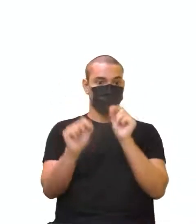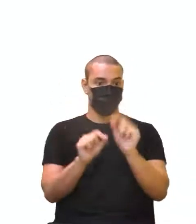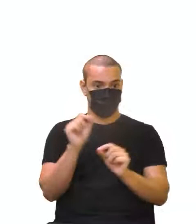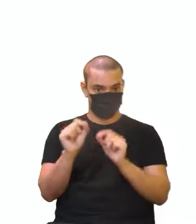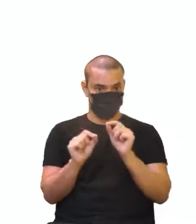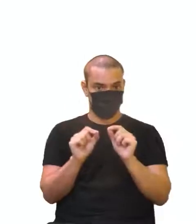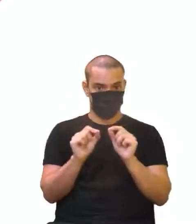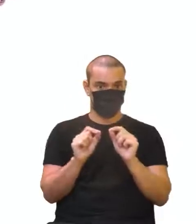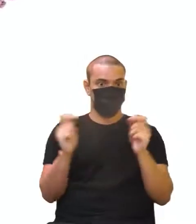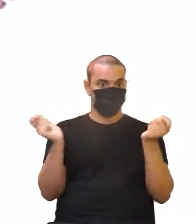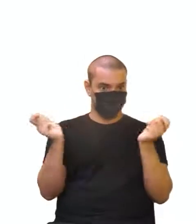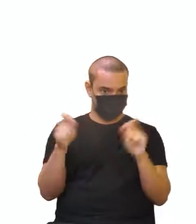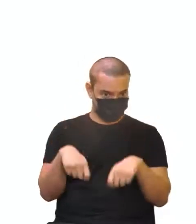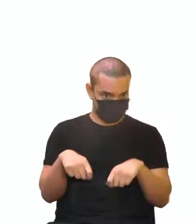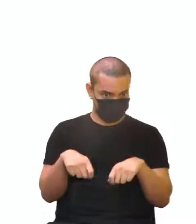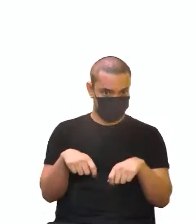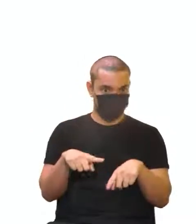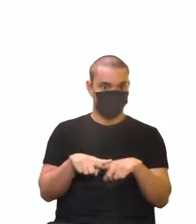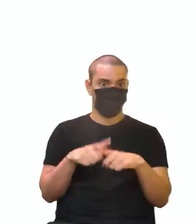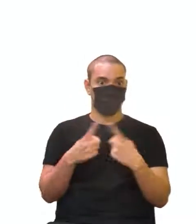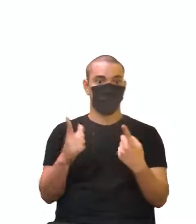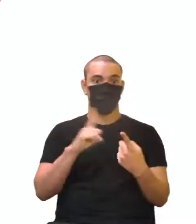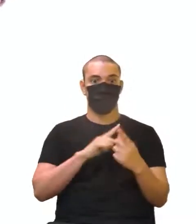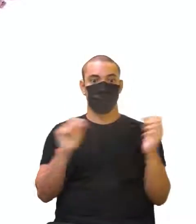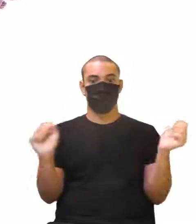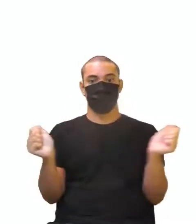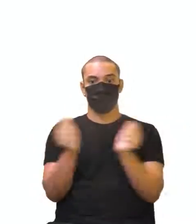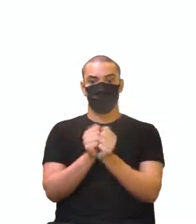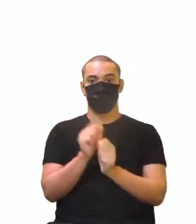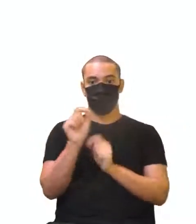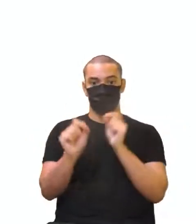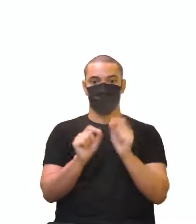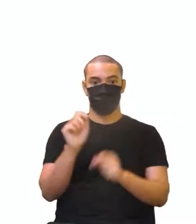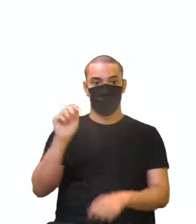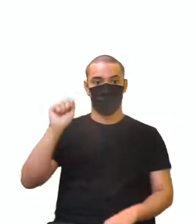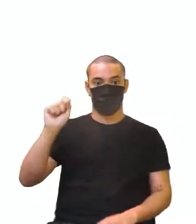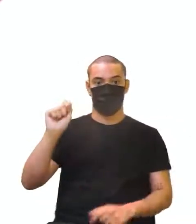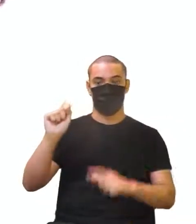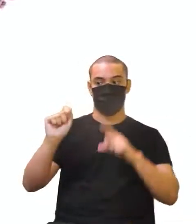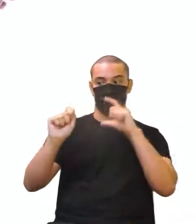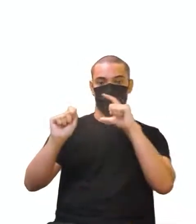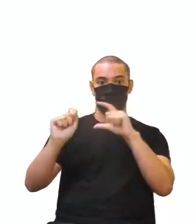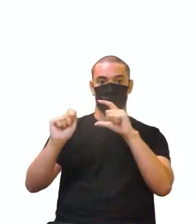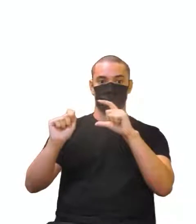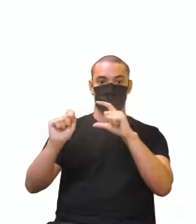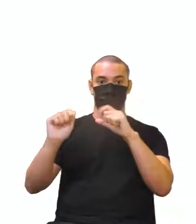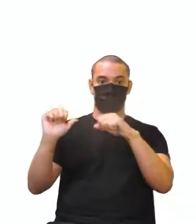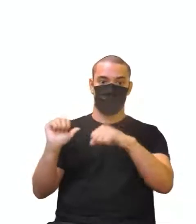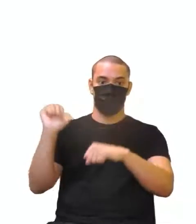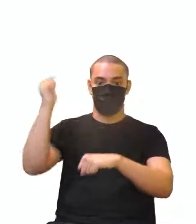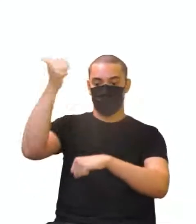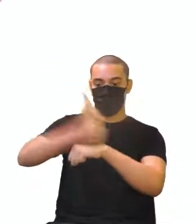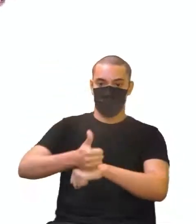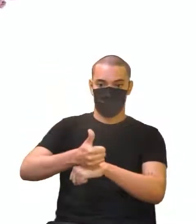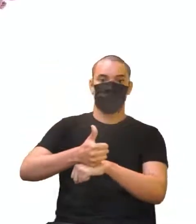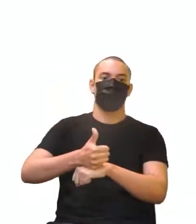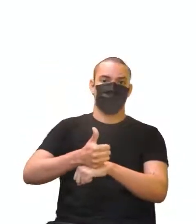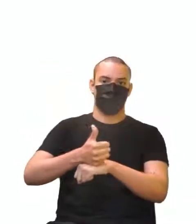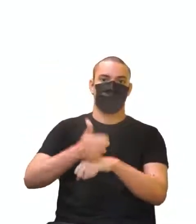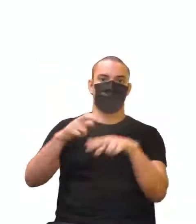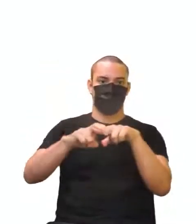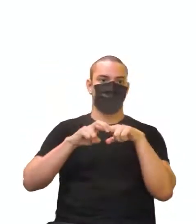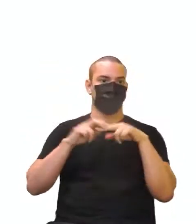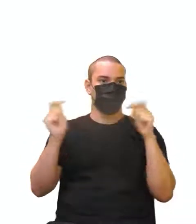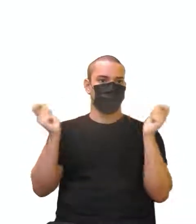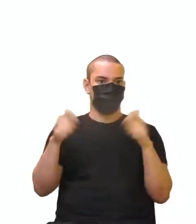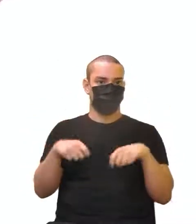olho azul, mas ele vai carregar o gene responsável por uma outra característica.